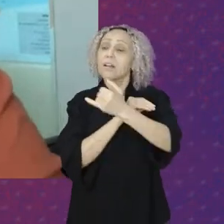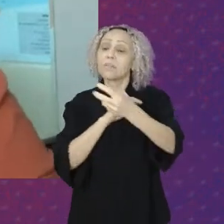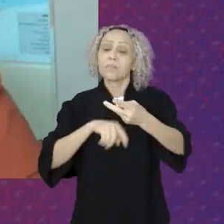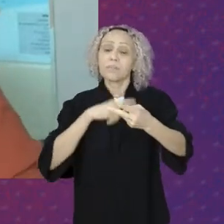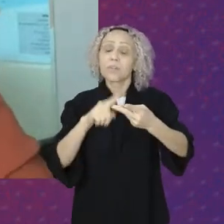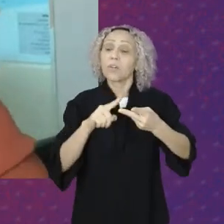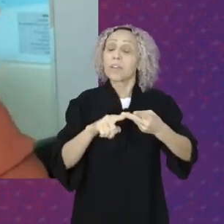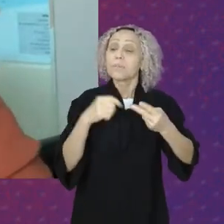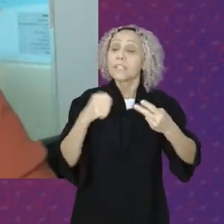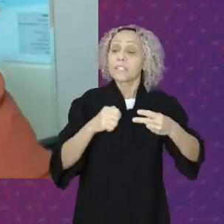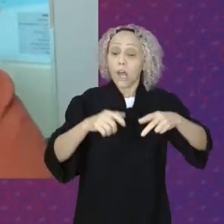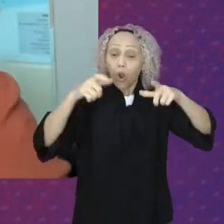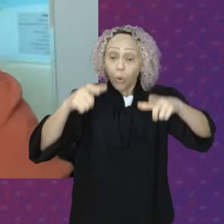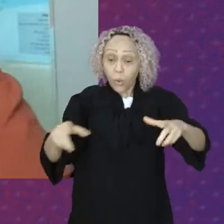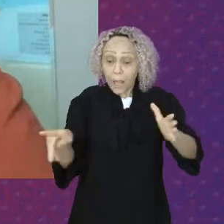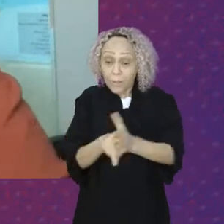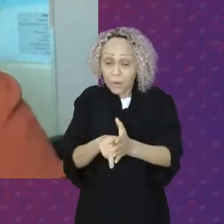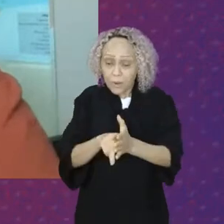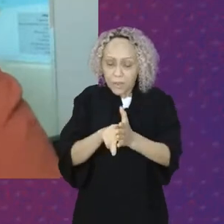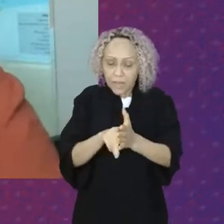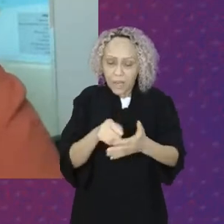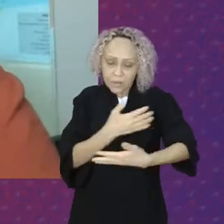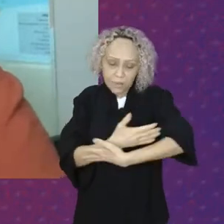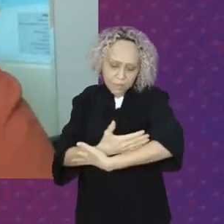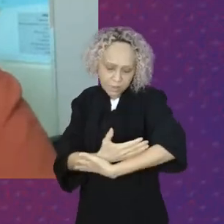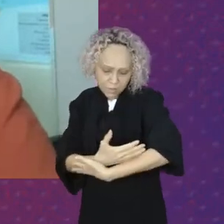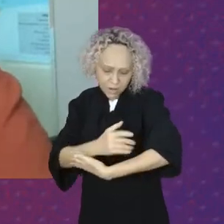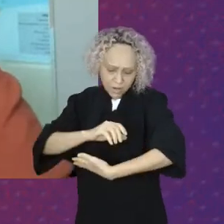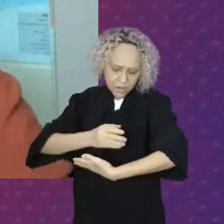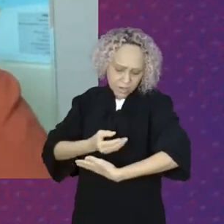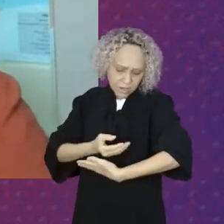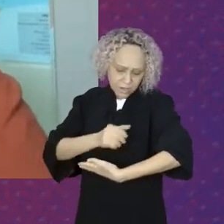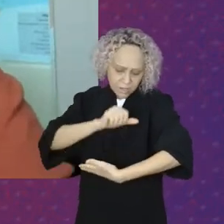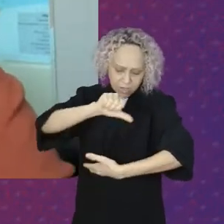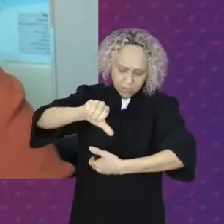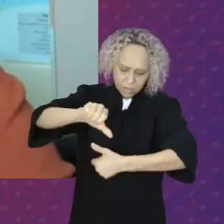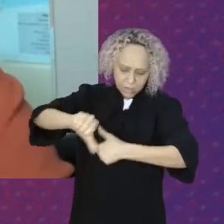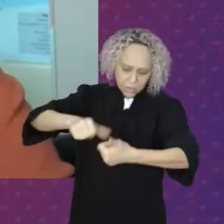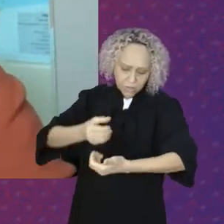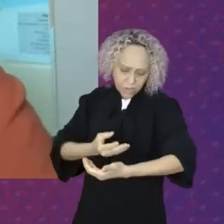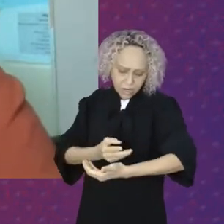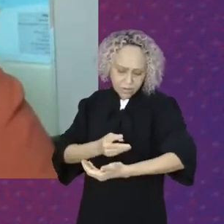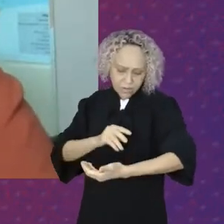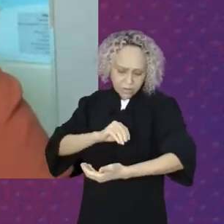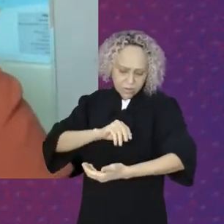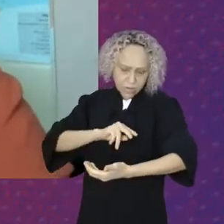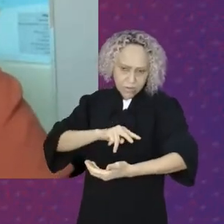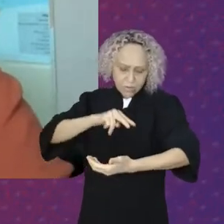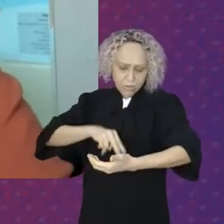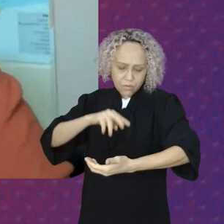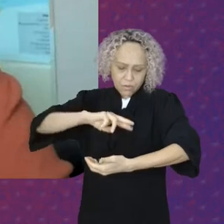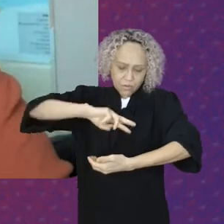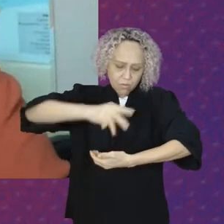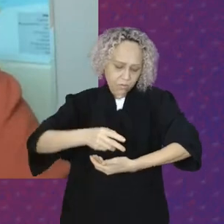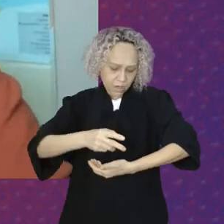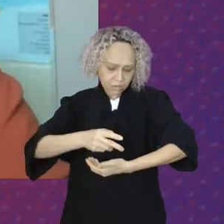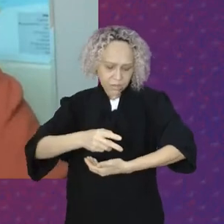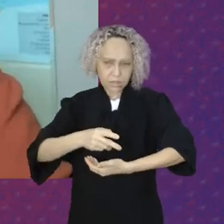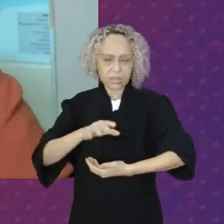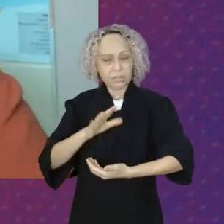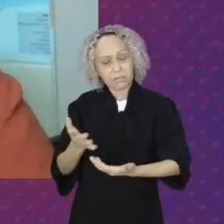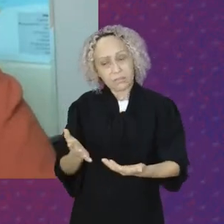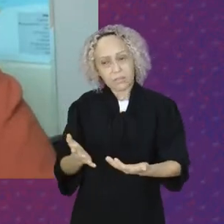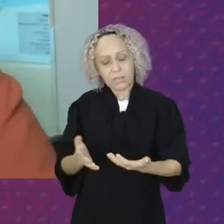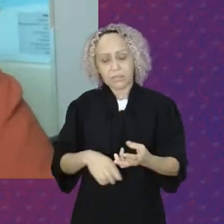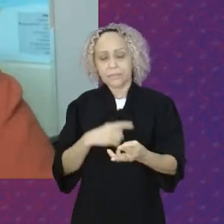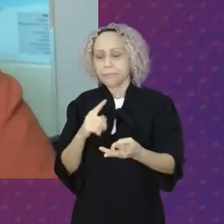da educação básica, como o presidente Lula falou, uma política central. Até tem recurso do governo federal, mas quando é na